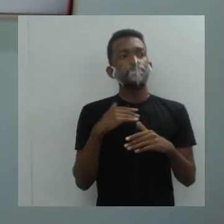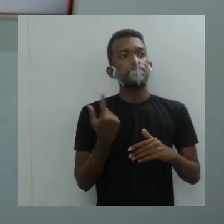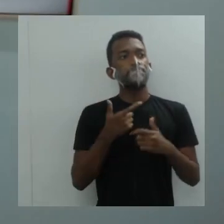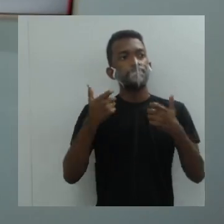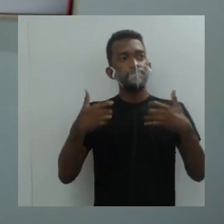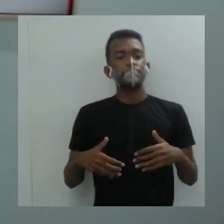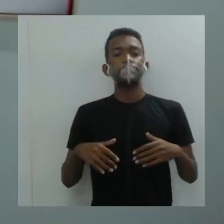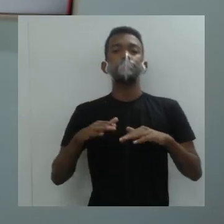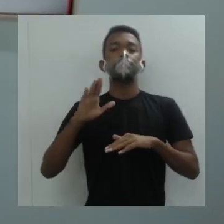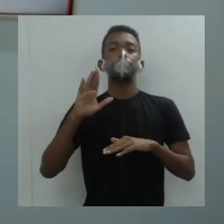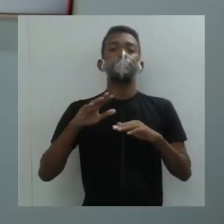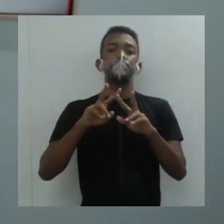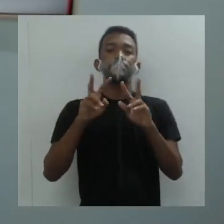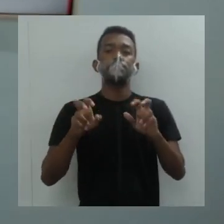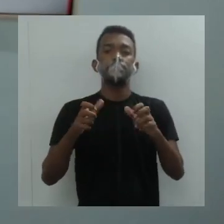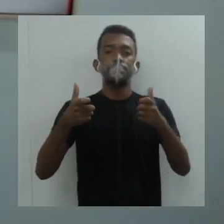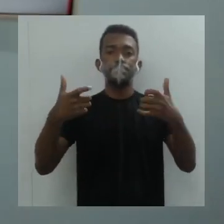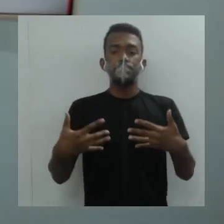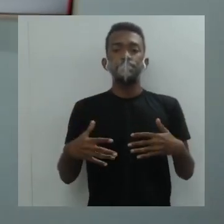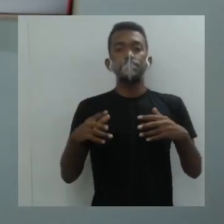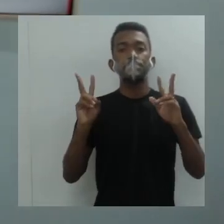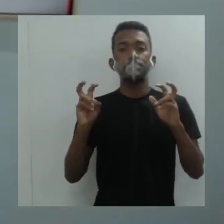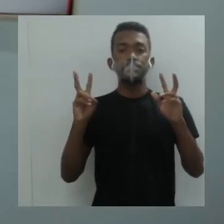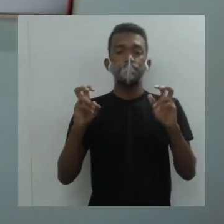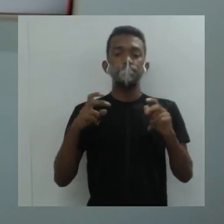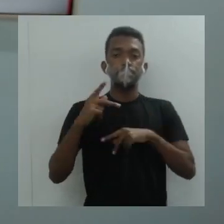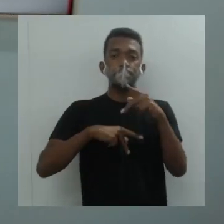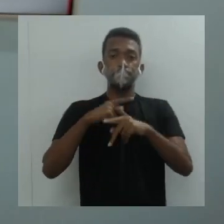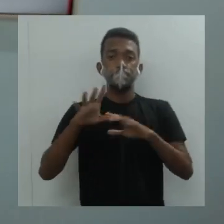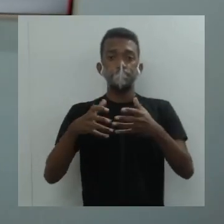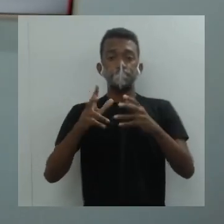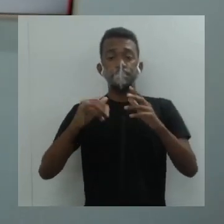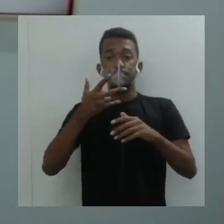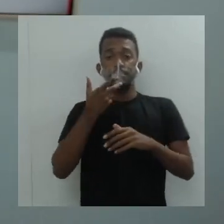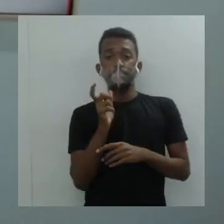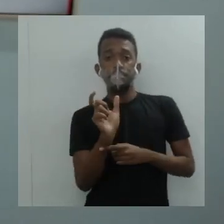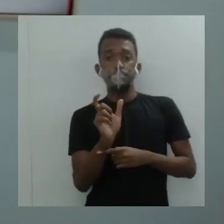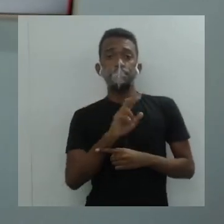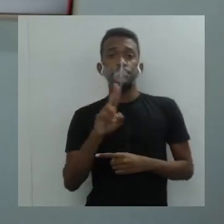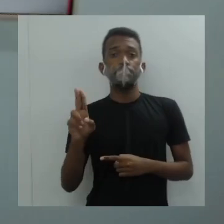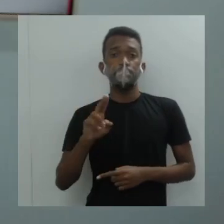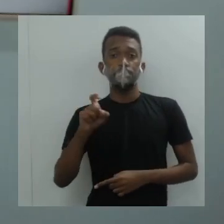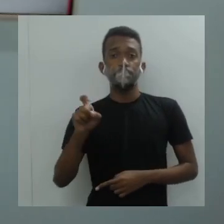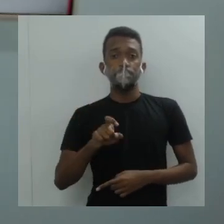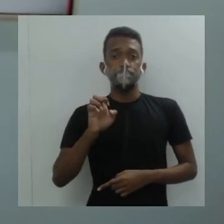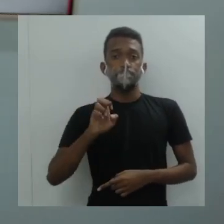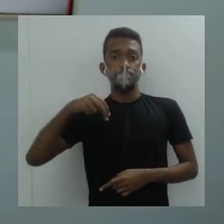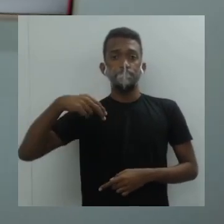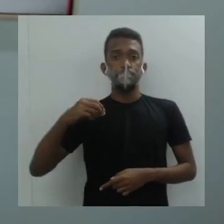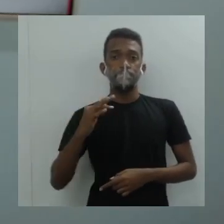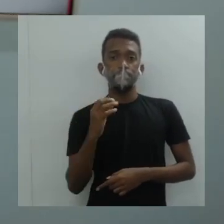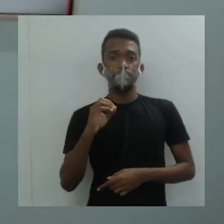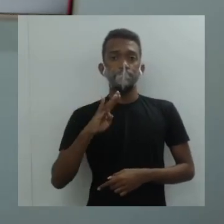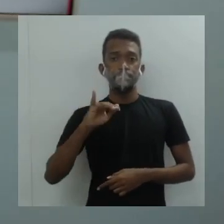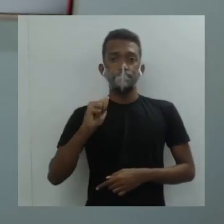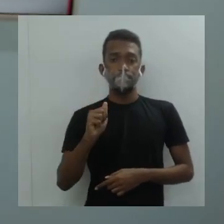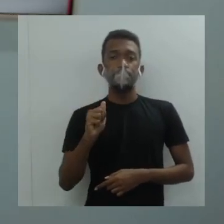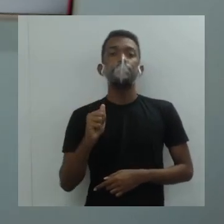de população, a gente vai falar de uma palavra chamada xenofobia,